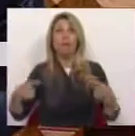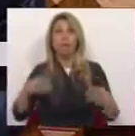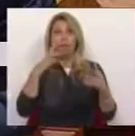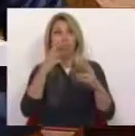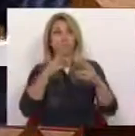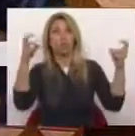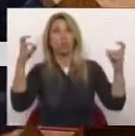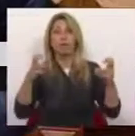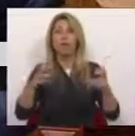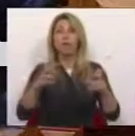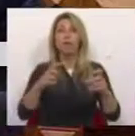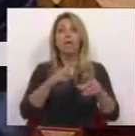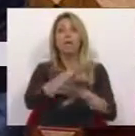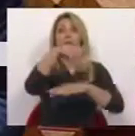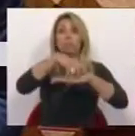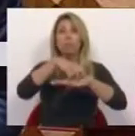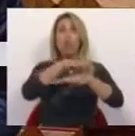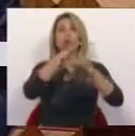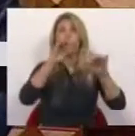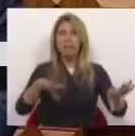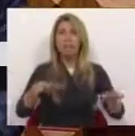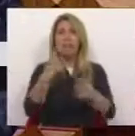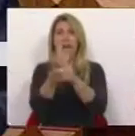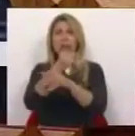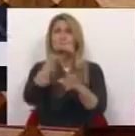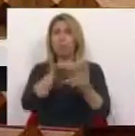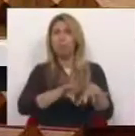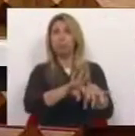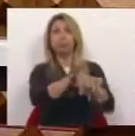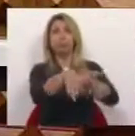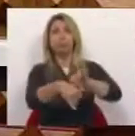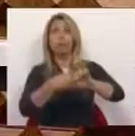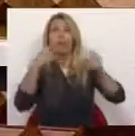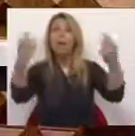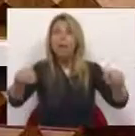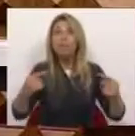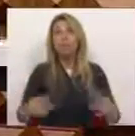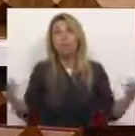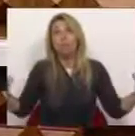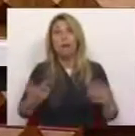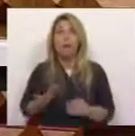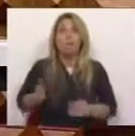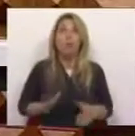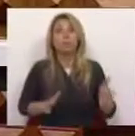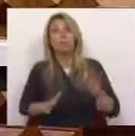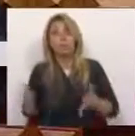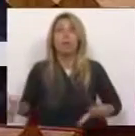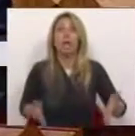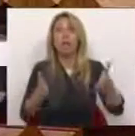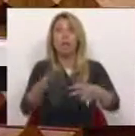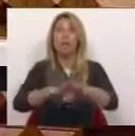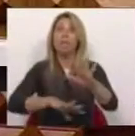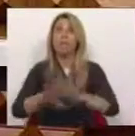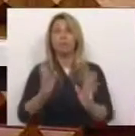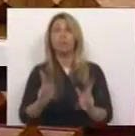muitos equipamentos em profundo degradamento. E tem sido feito passo a passo, o caminho tem sido percorrido passo a passo. Temos feito